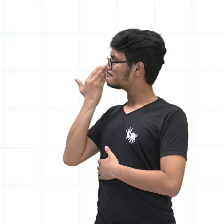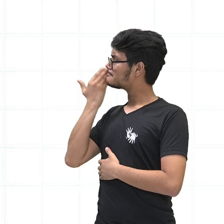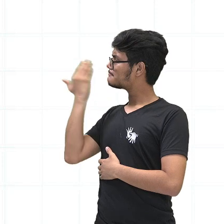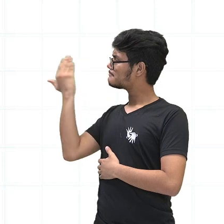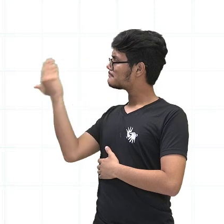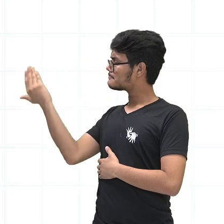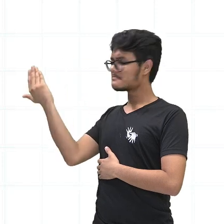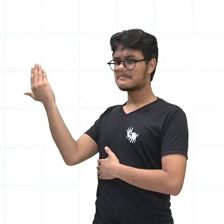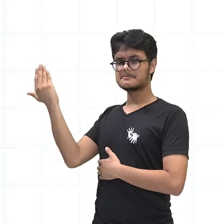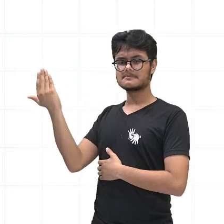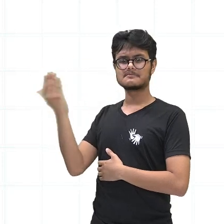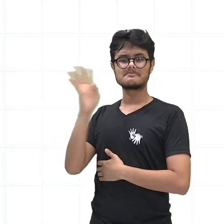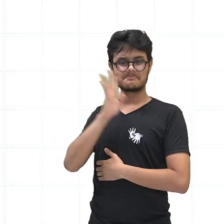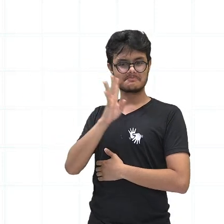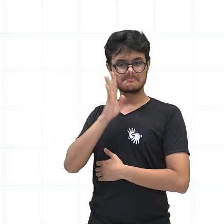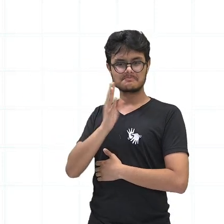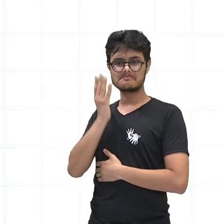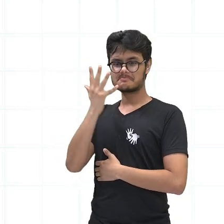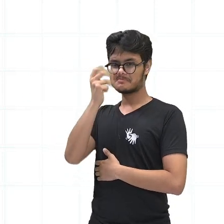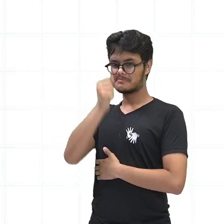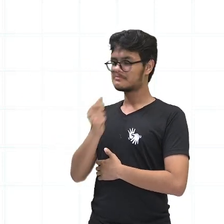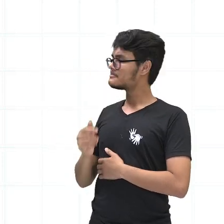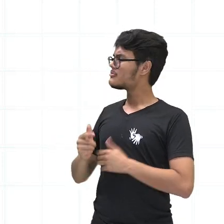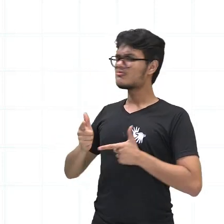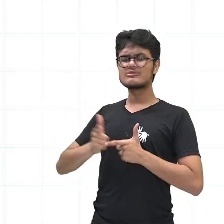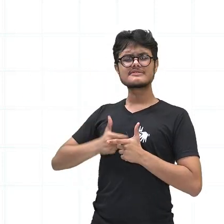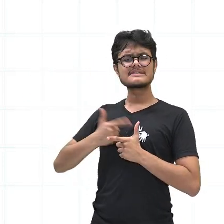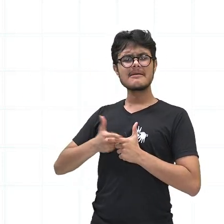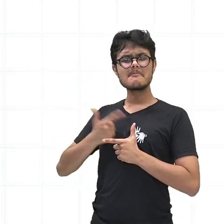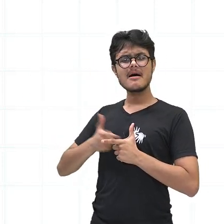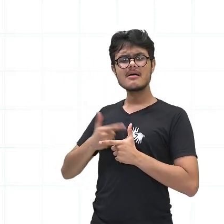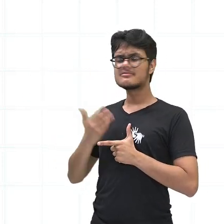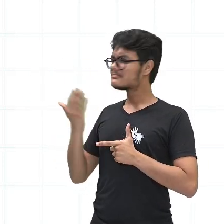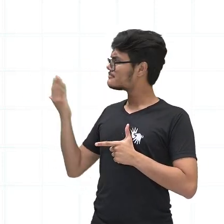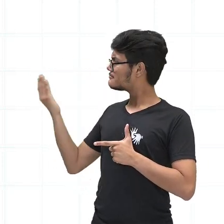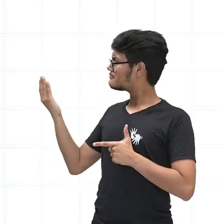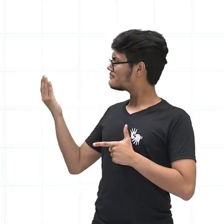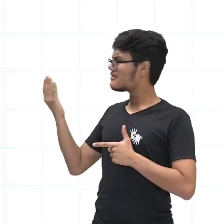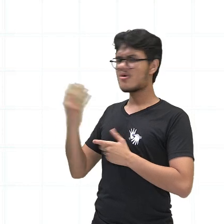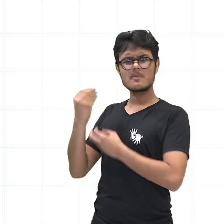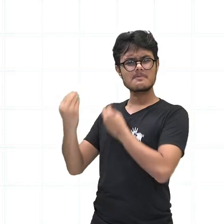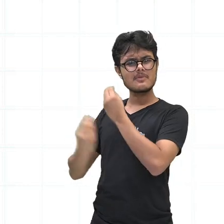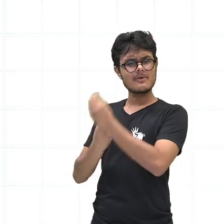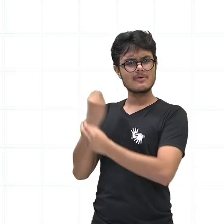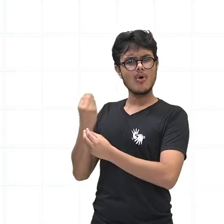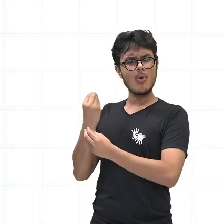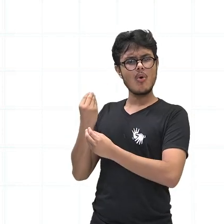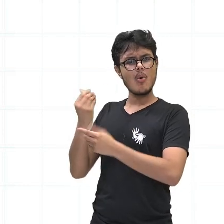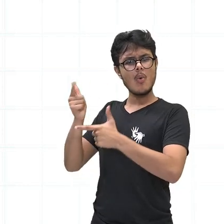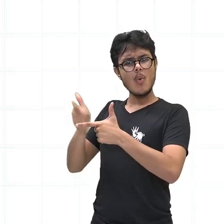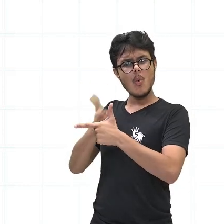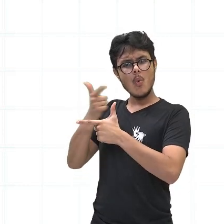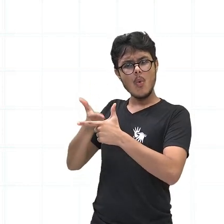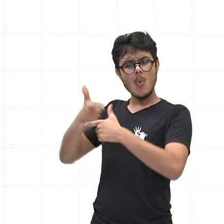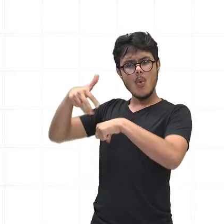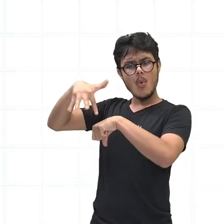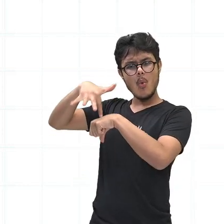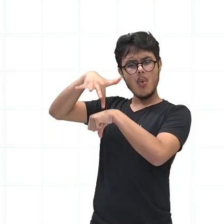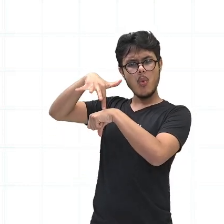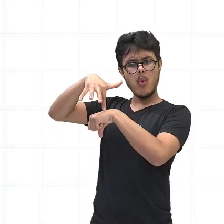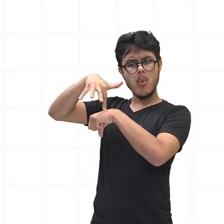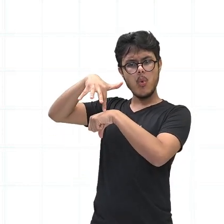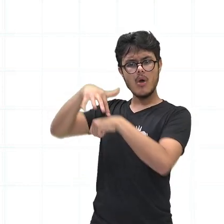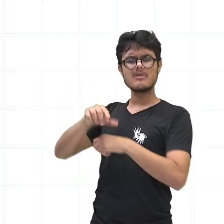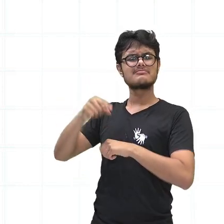a sapatilha meia ponta e tem a sapatilha de ponta. Nossa, como é que ela consegue ficar de ponta de pé? Porque